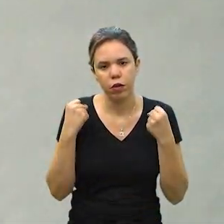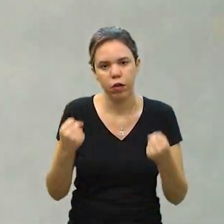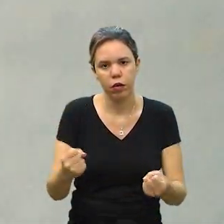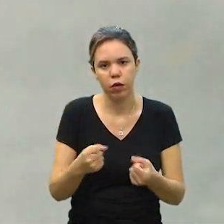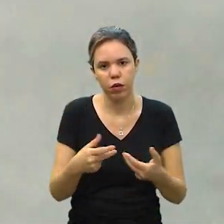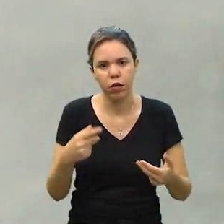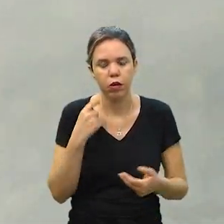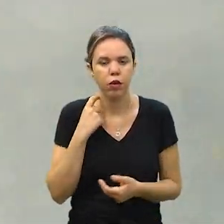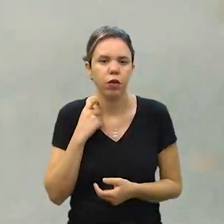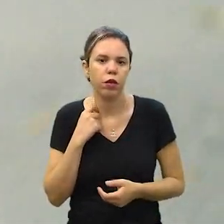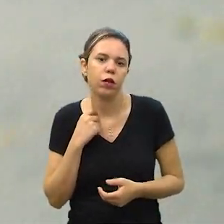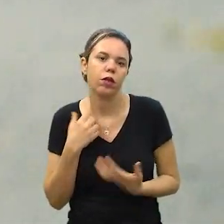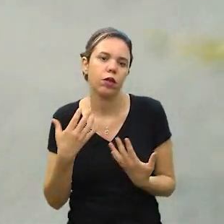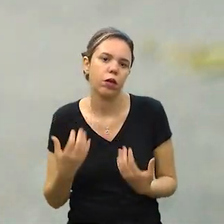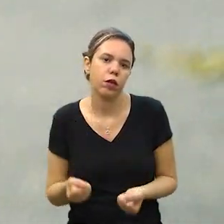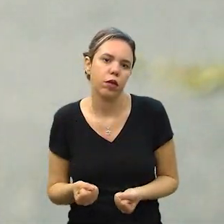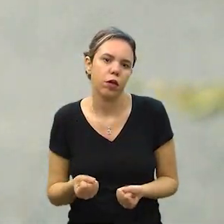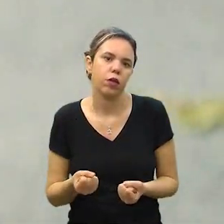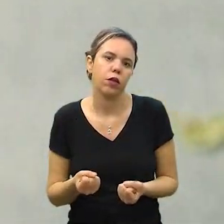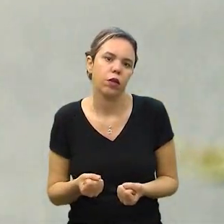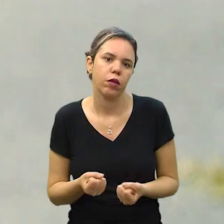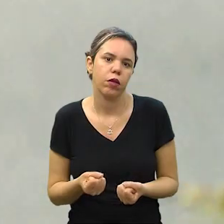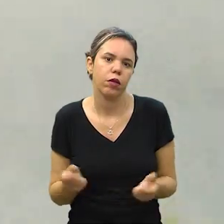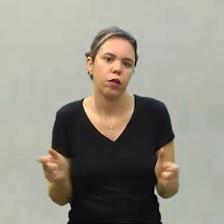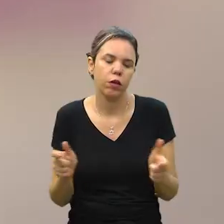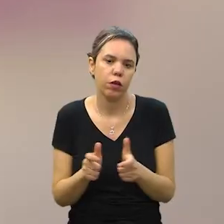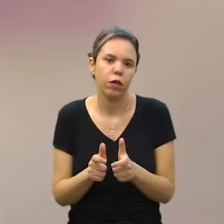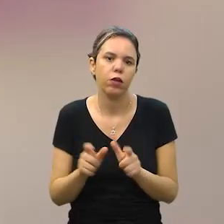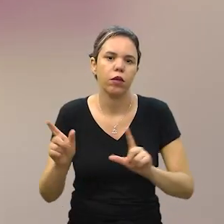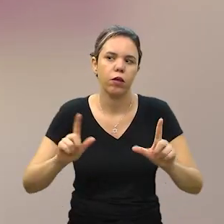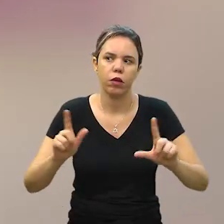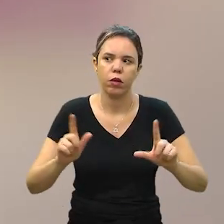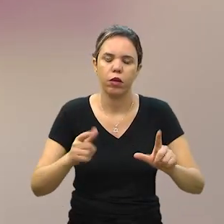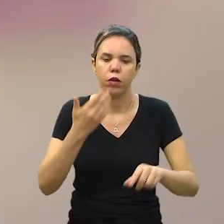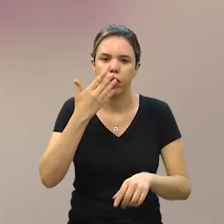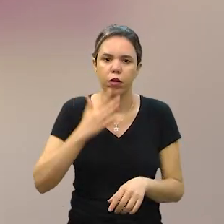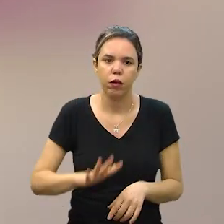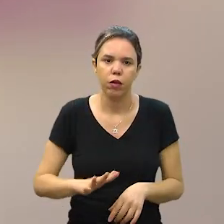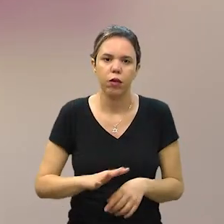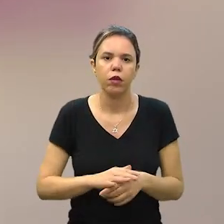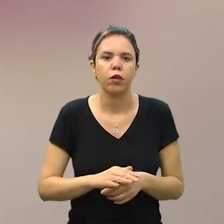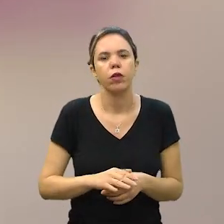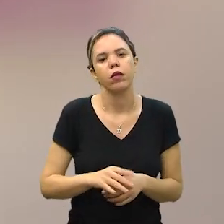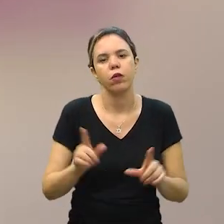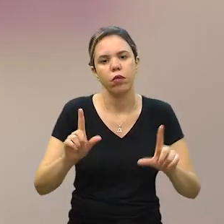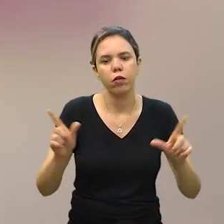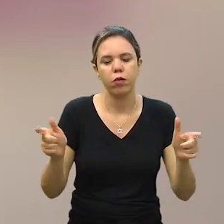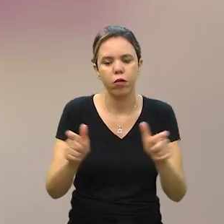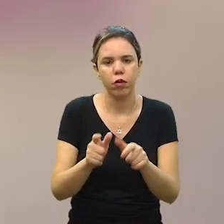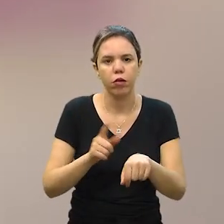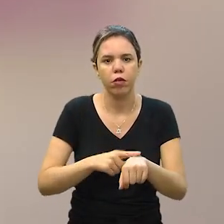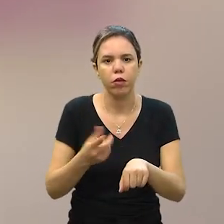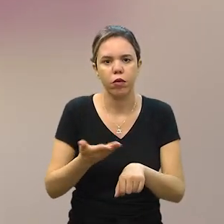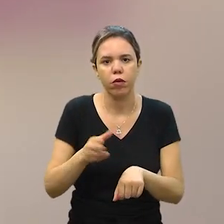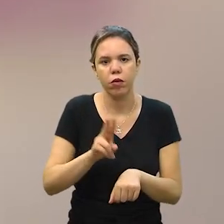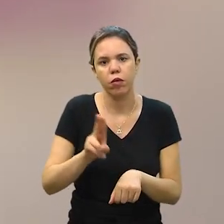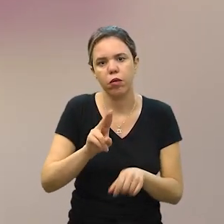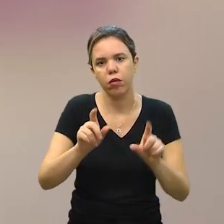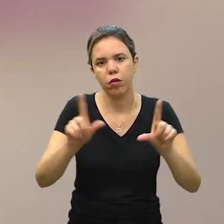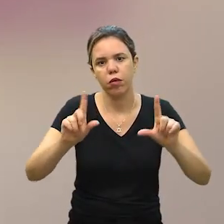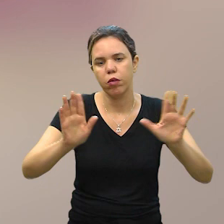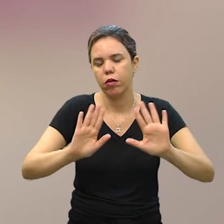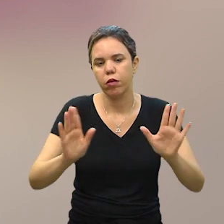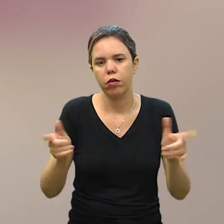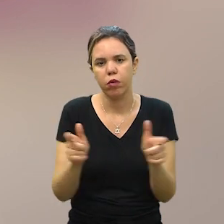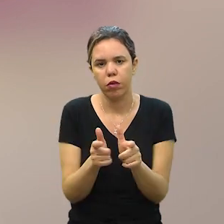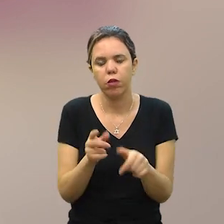atividade física, vamos ficar menos nas telas, com as crianças principalmente, né? Vamos diminuir o uso das